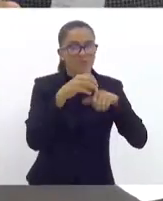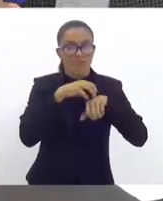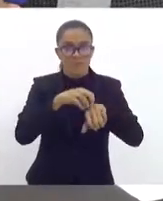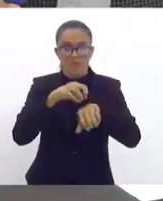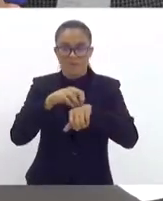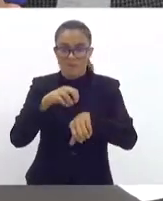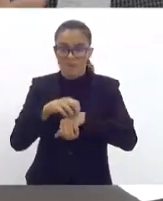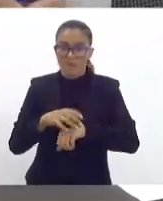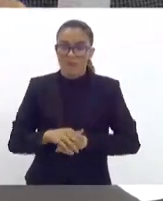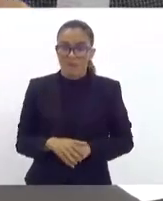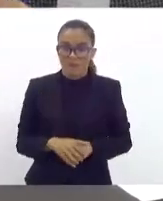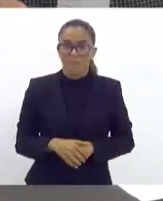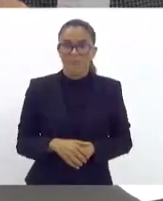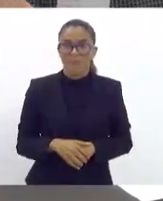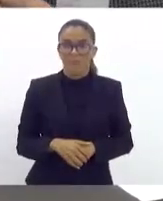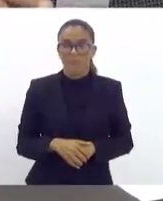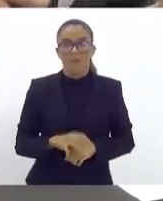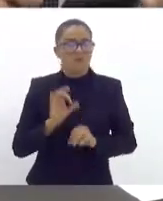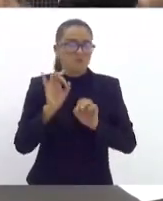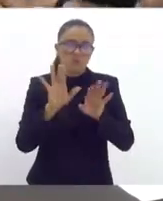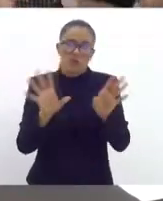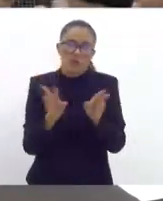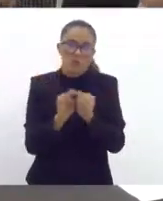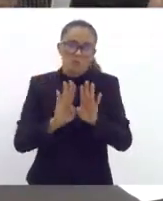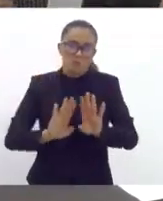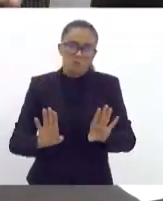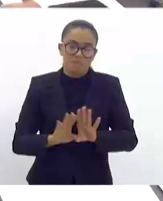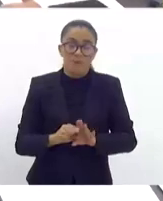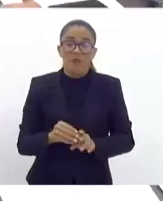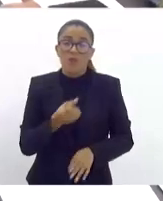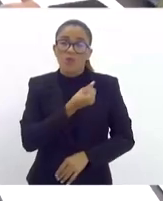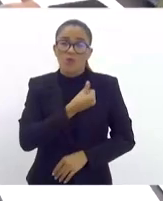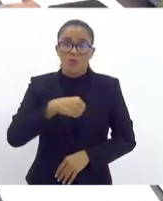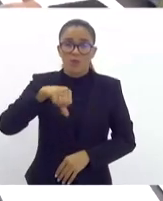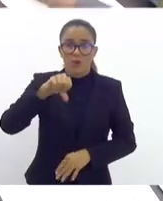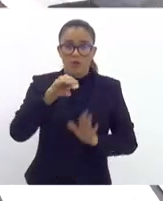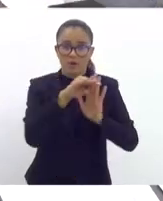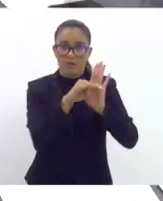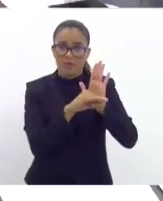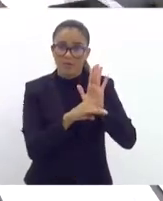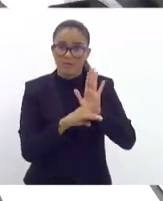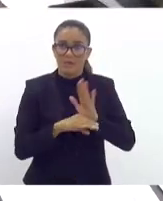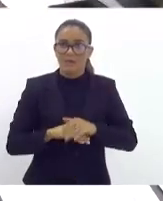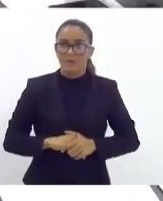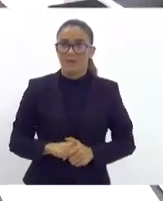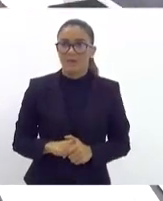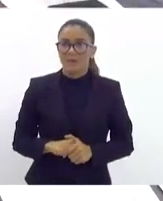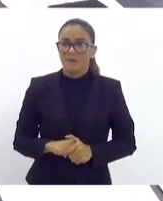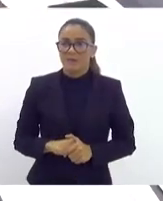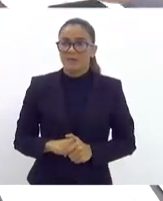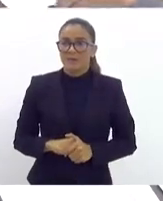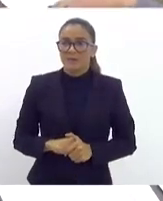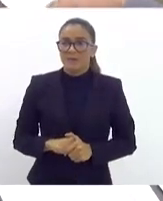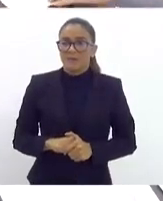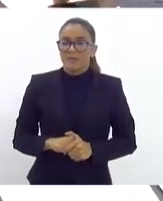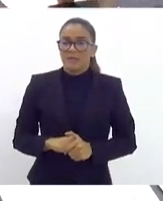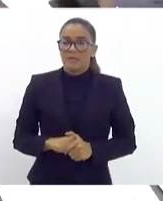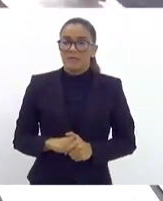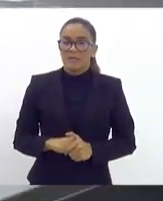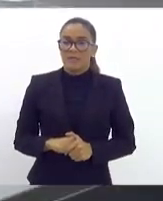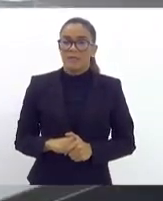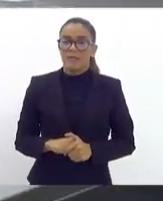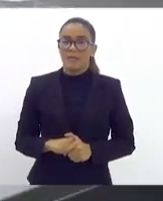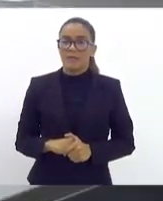possa fortalecer um parecido só isso vou passar o nome da pauta pediu o esforço dos colegas pra gente tentar votar ao maior número de processo possível